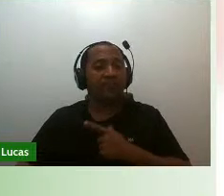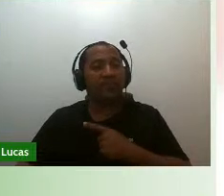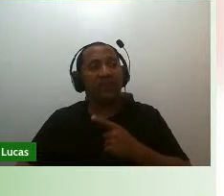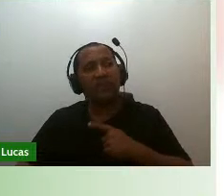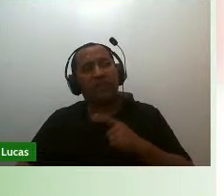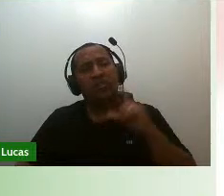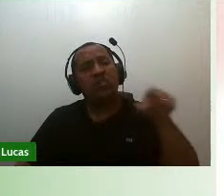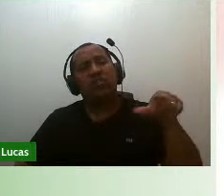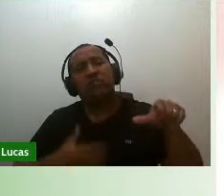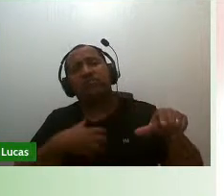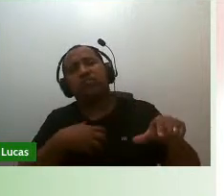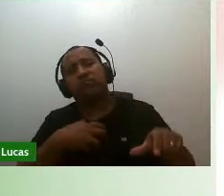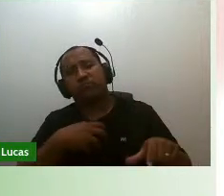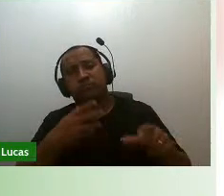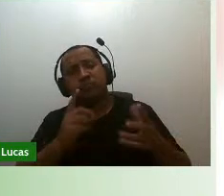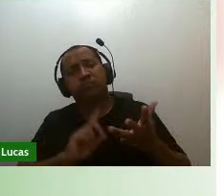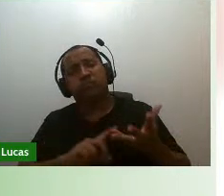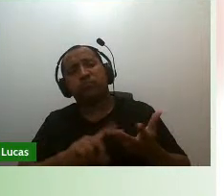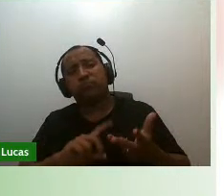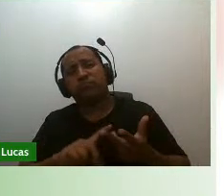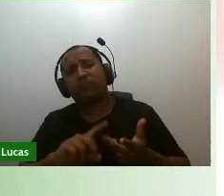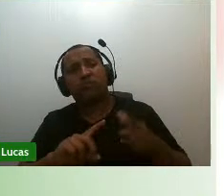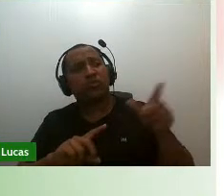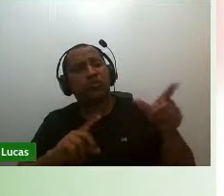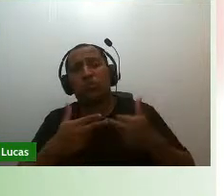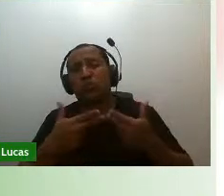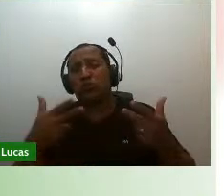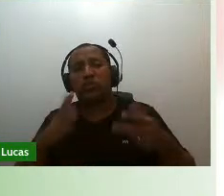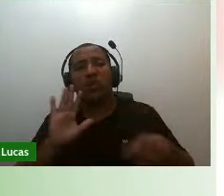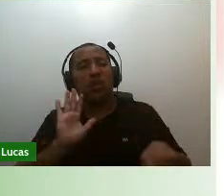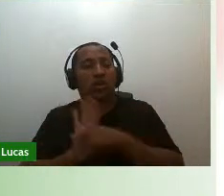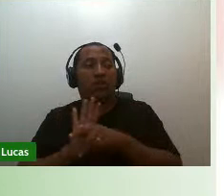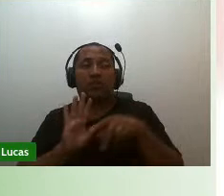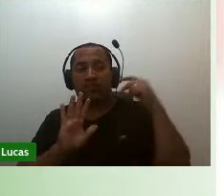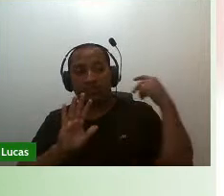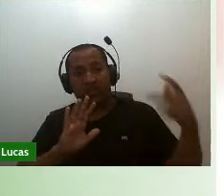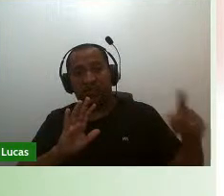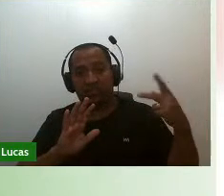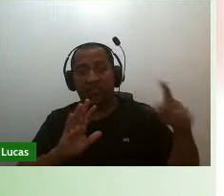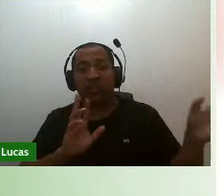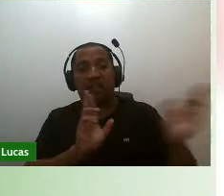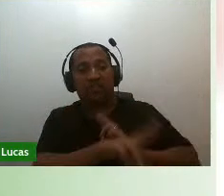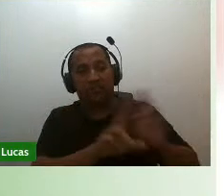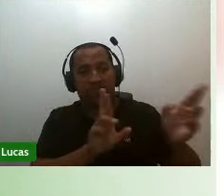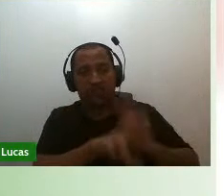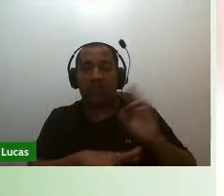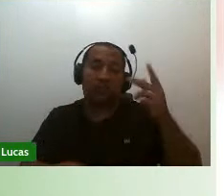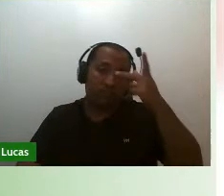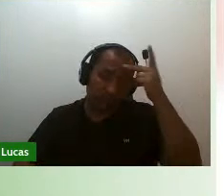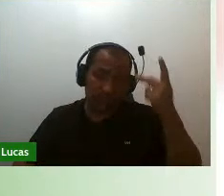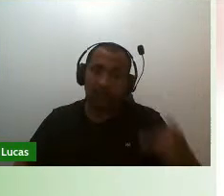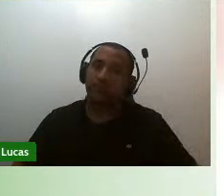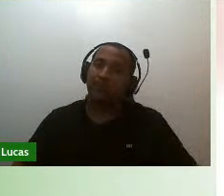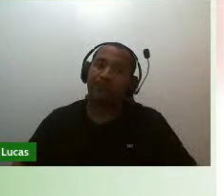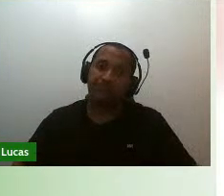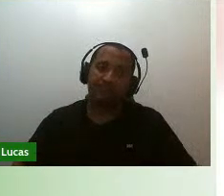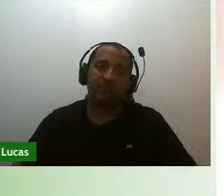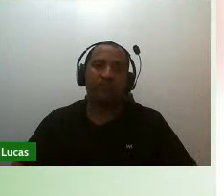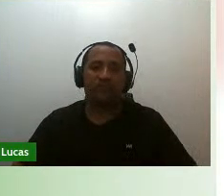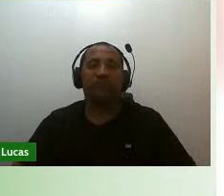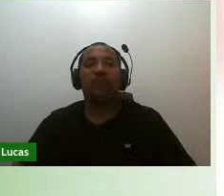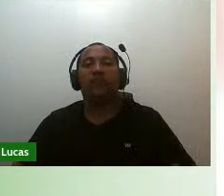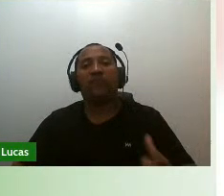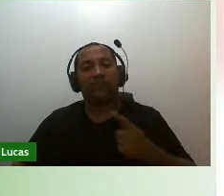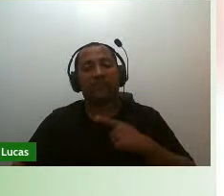essas emoções e essas questões que permeiam essas relações interpessoais, né? E